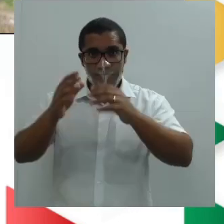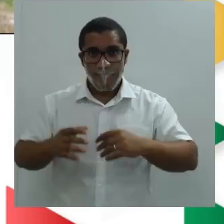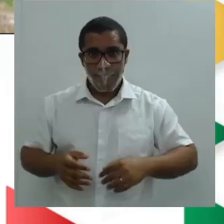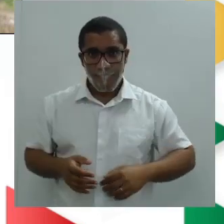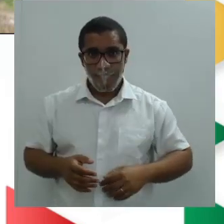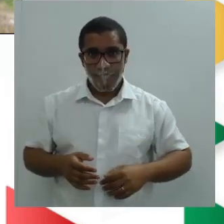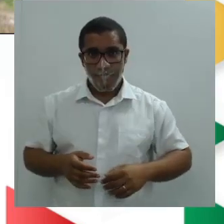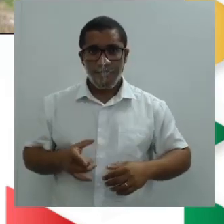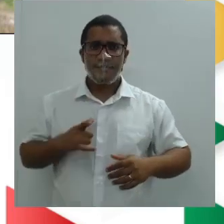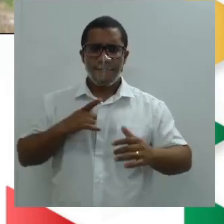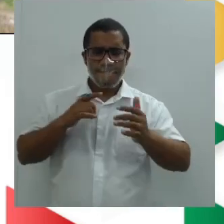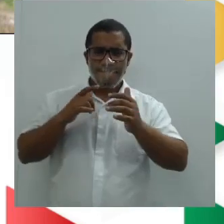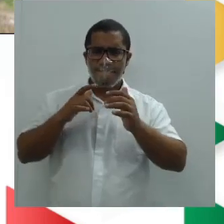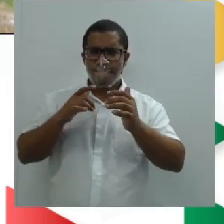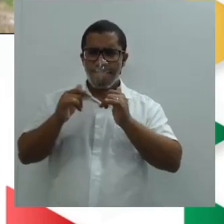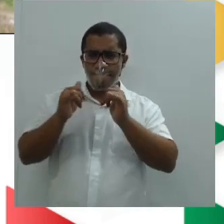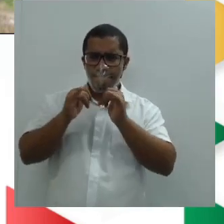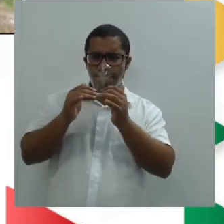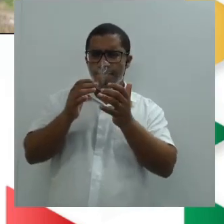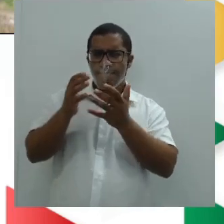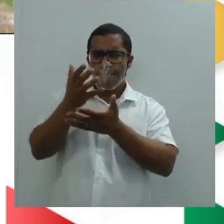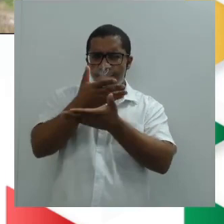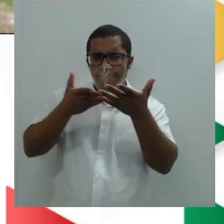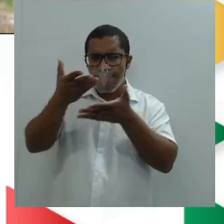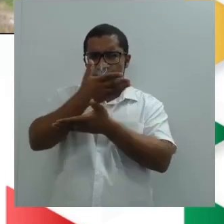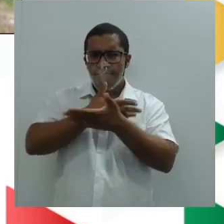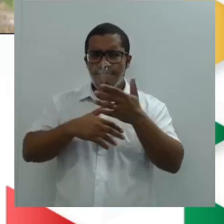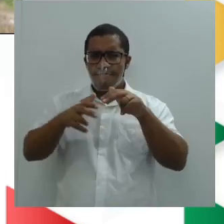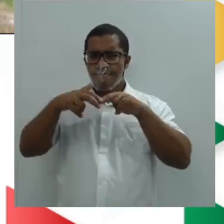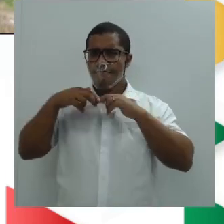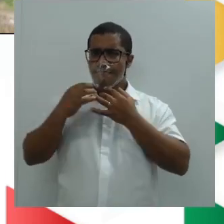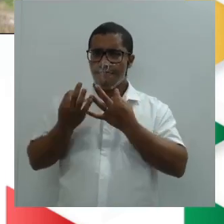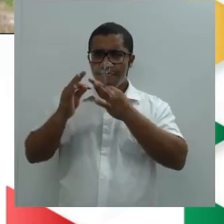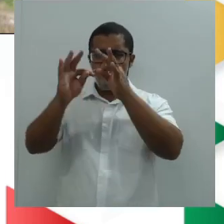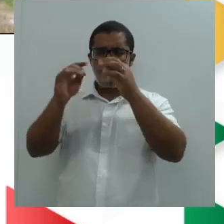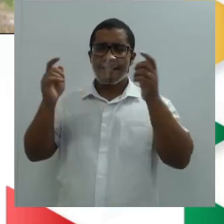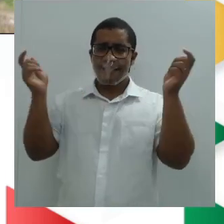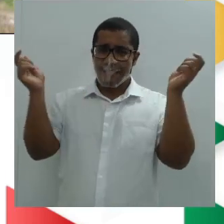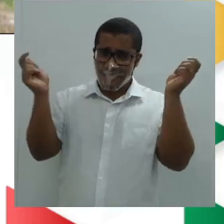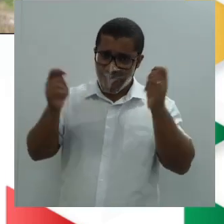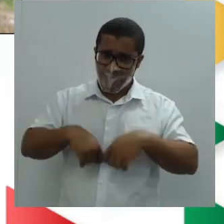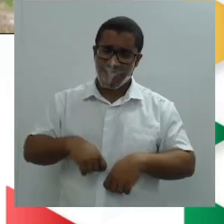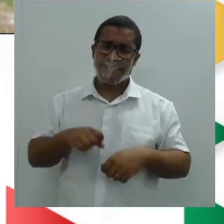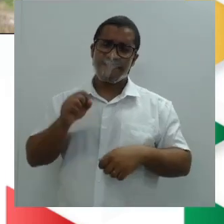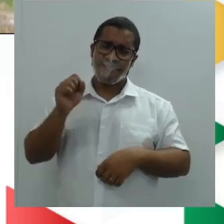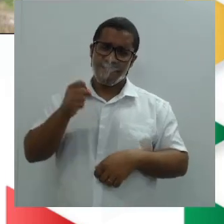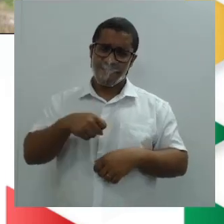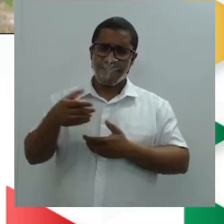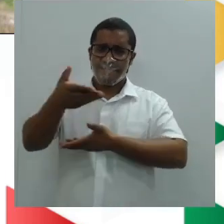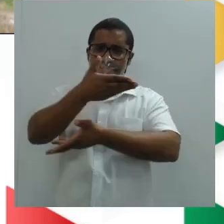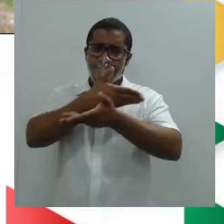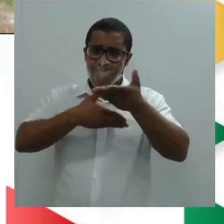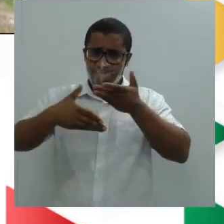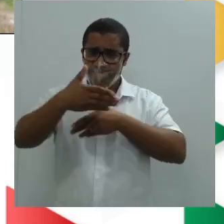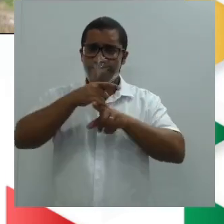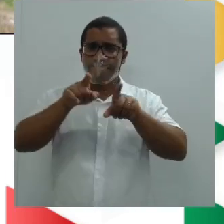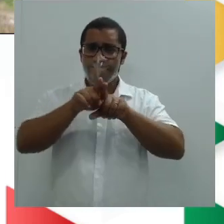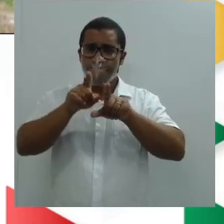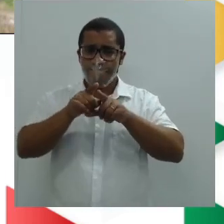né? As interações sociais por meio da tecnologia proporcionou a ele essa interação também